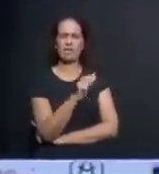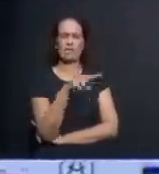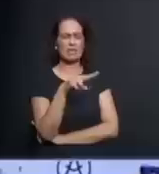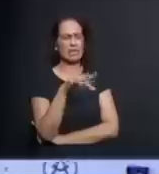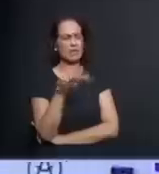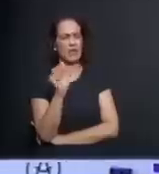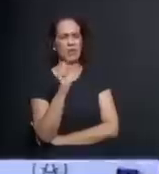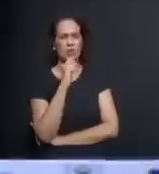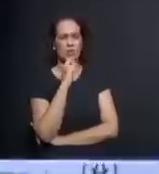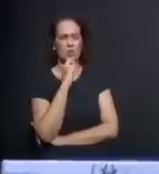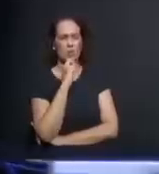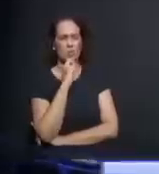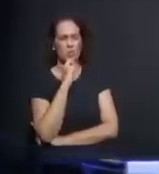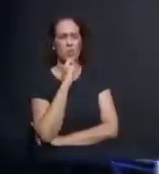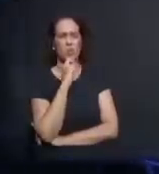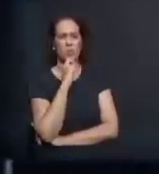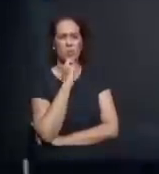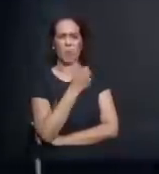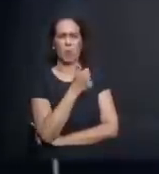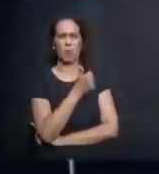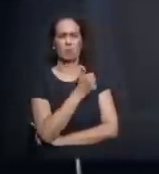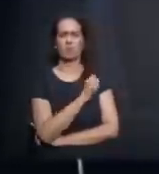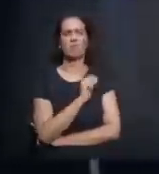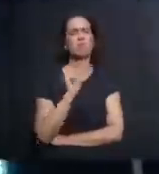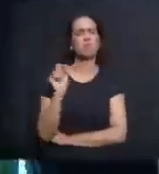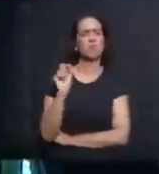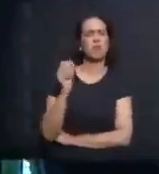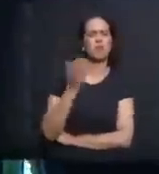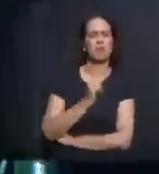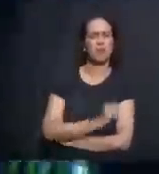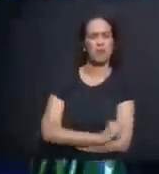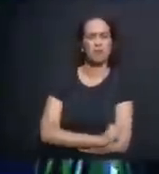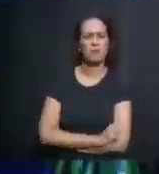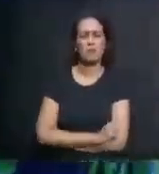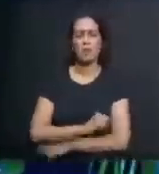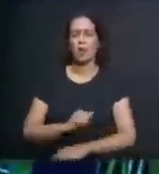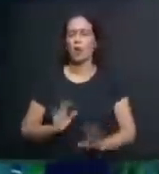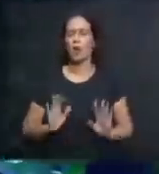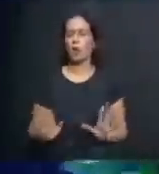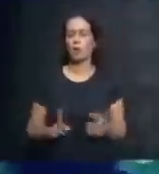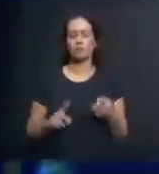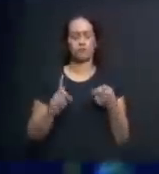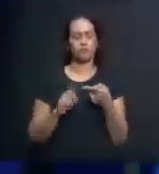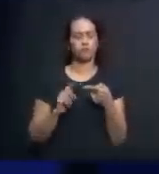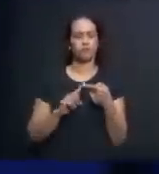Não, eu só faço uma coisa, pessoal, assim, eu só tenho isso aqui, entendeu? Eu vou viver só.